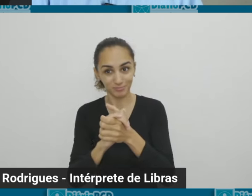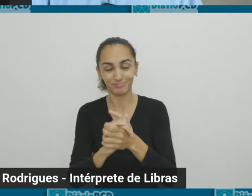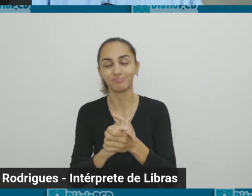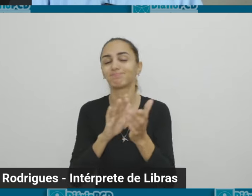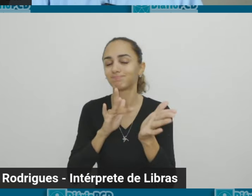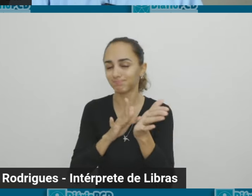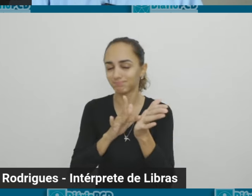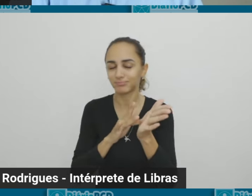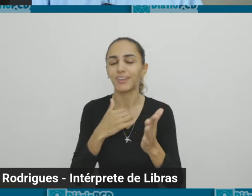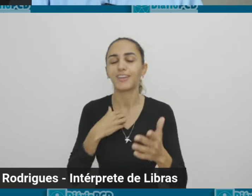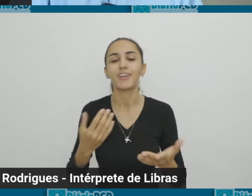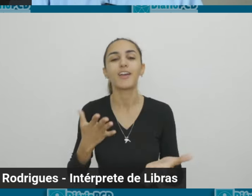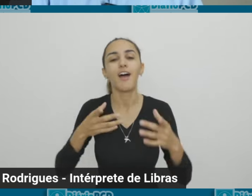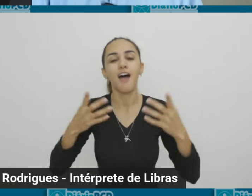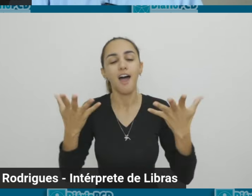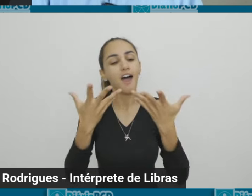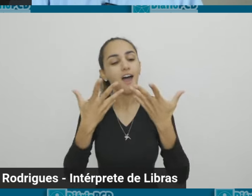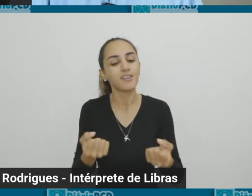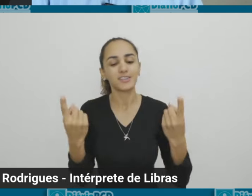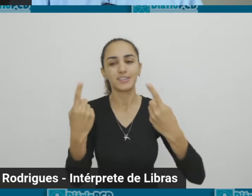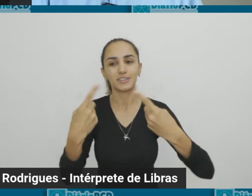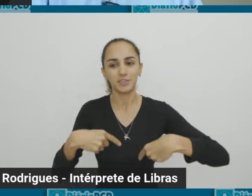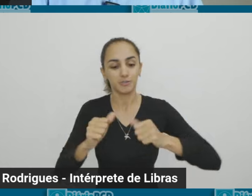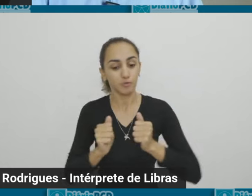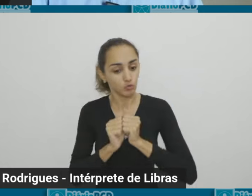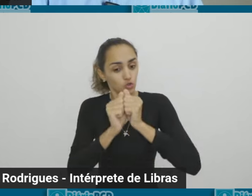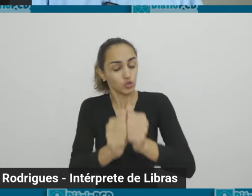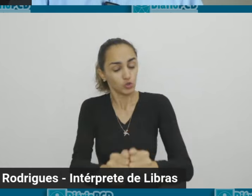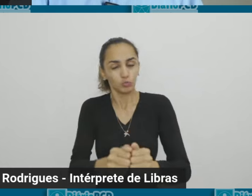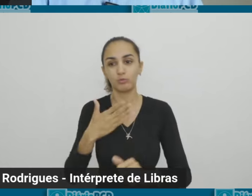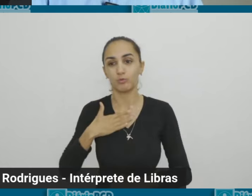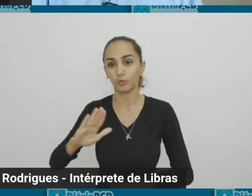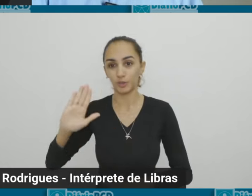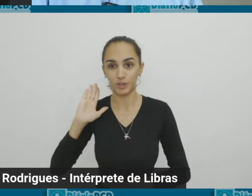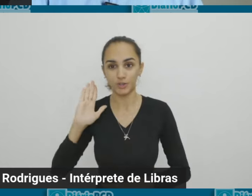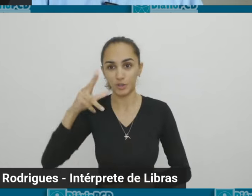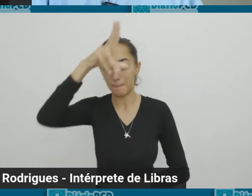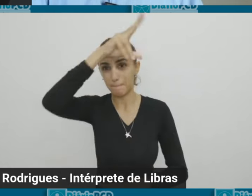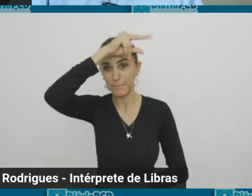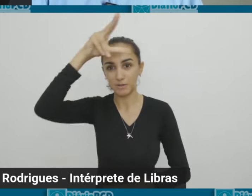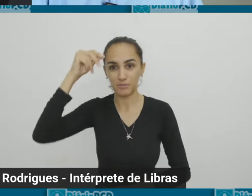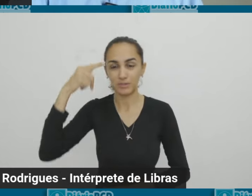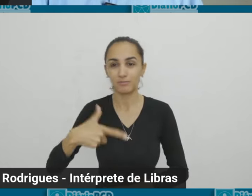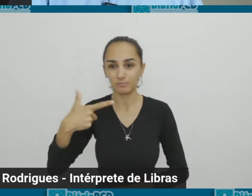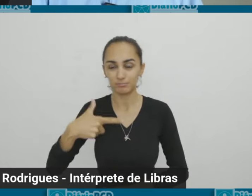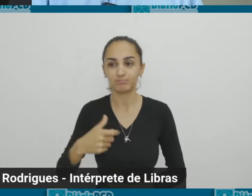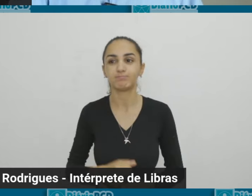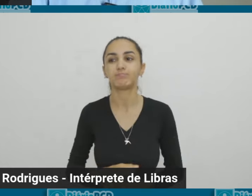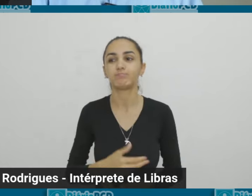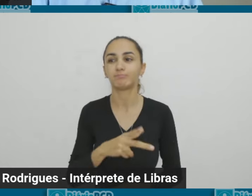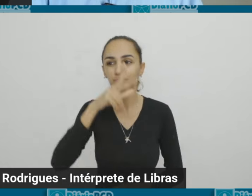essa jornada junto com ele. Dr. Joelson,